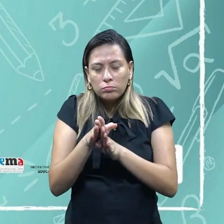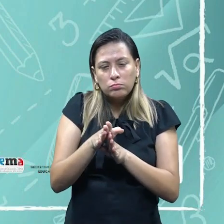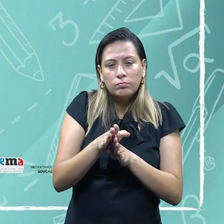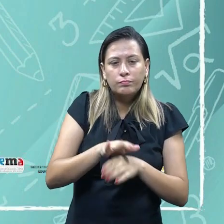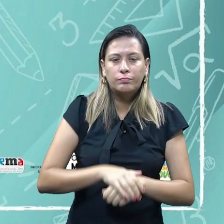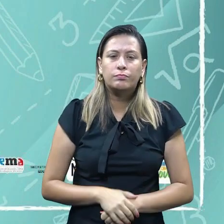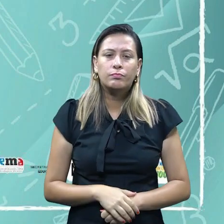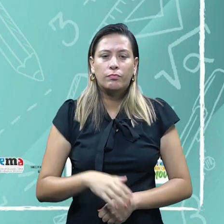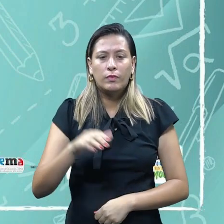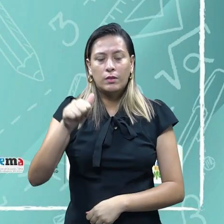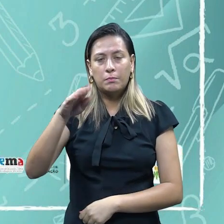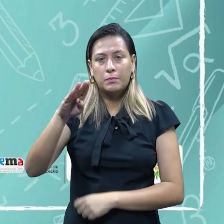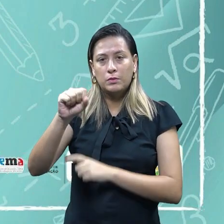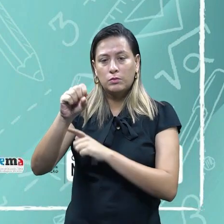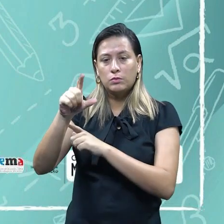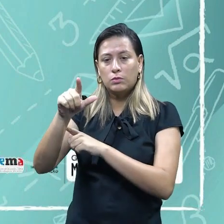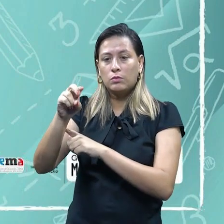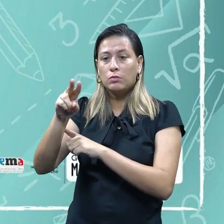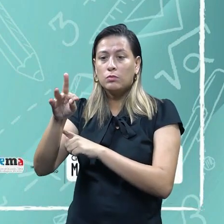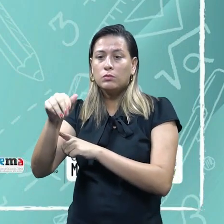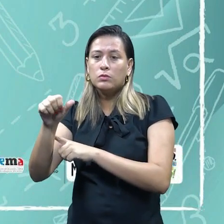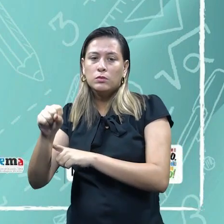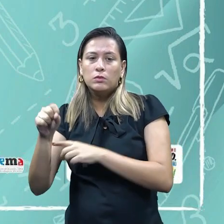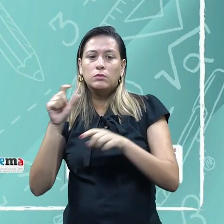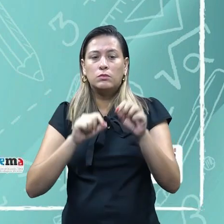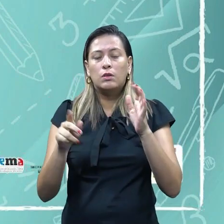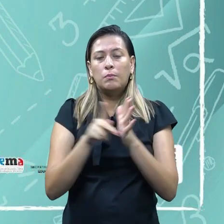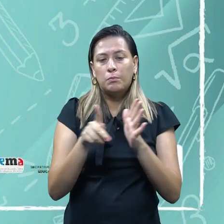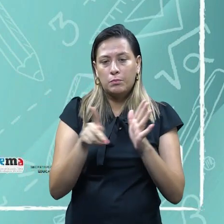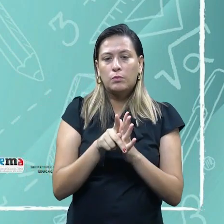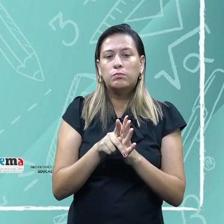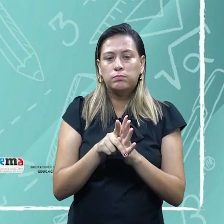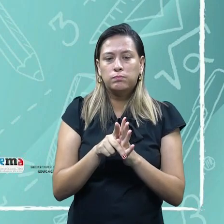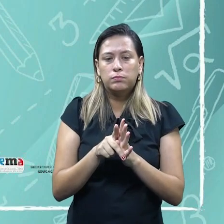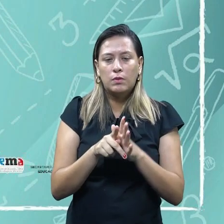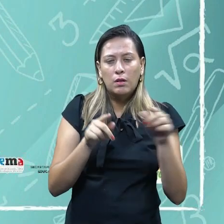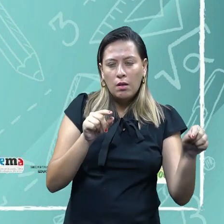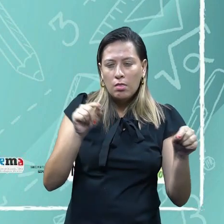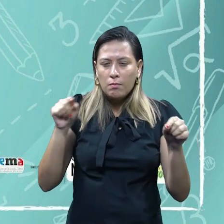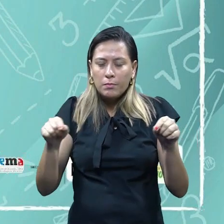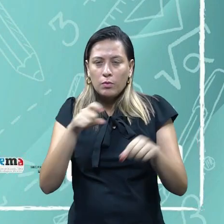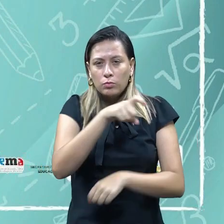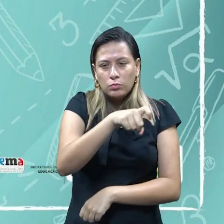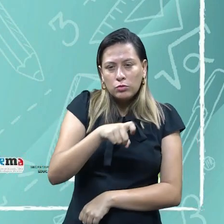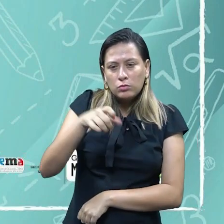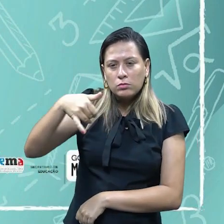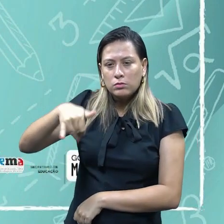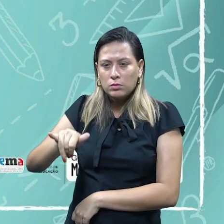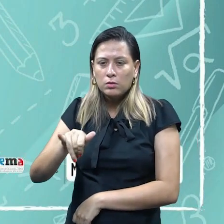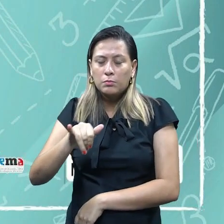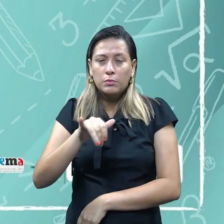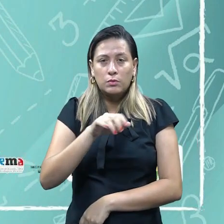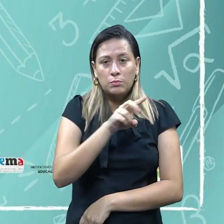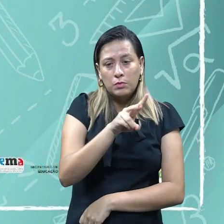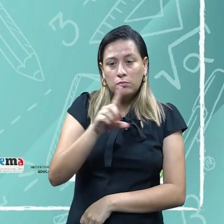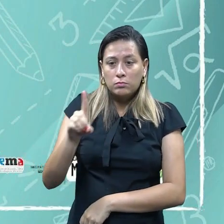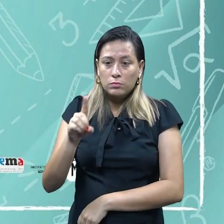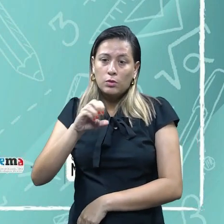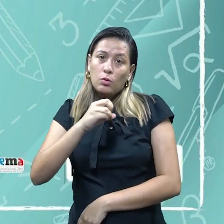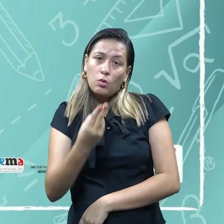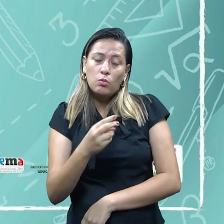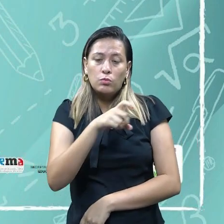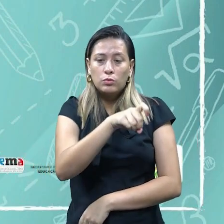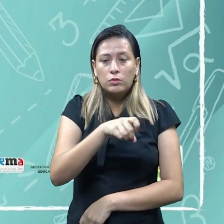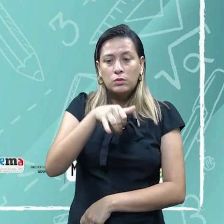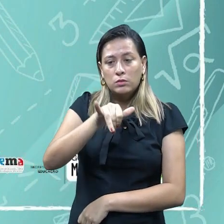Coordenadas absolutas. São indicadas para cada ponto as coordenadas. Coordenadas XY para 2D